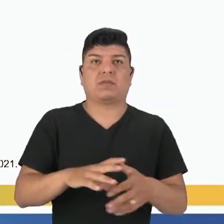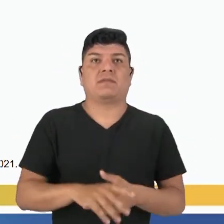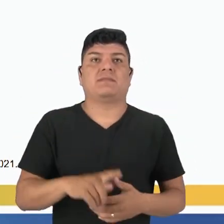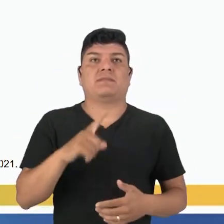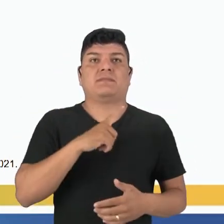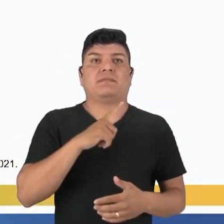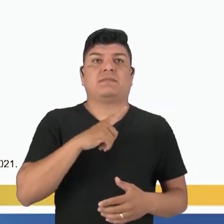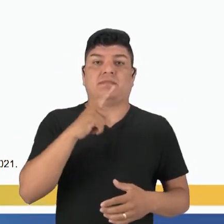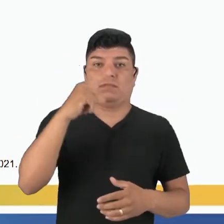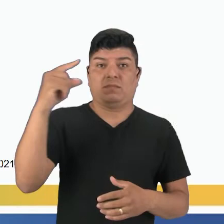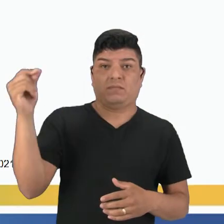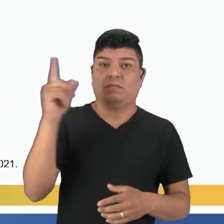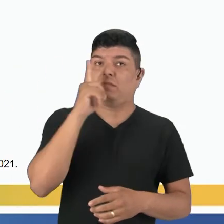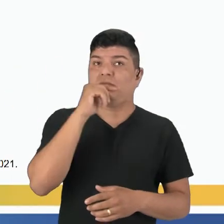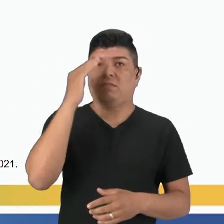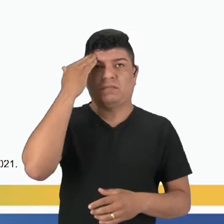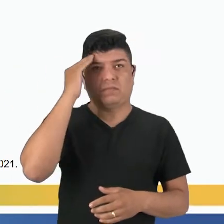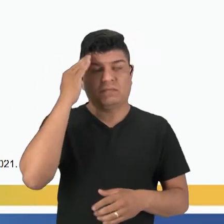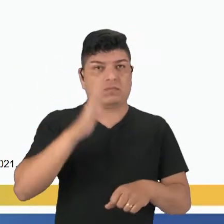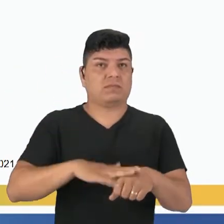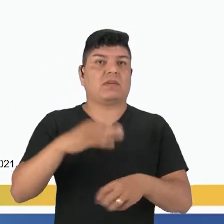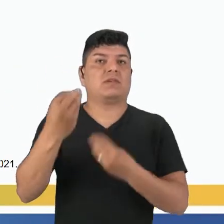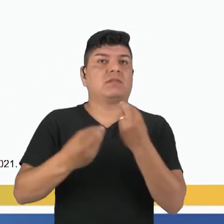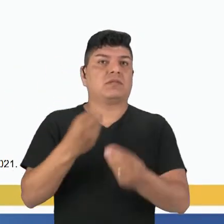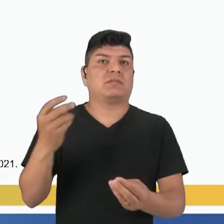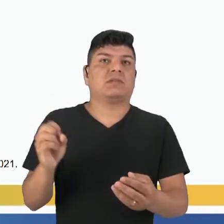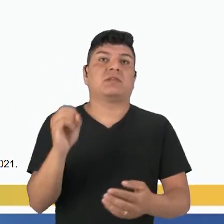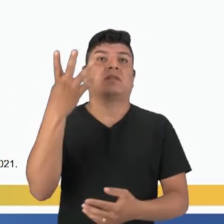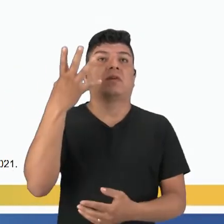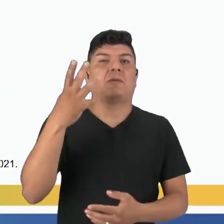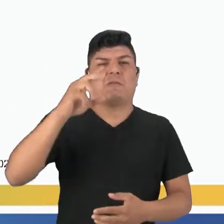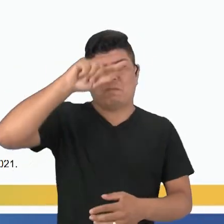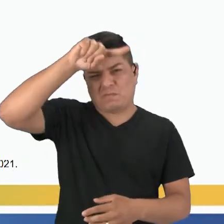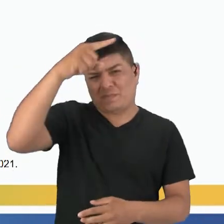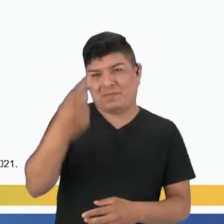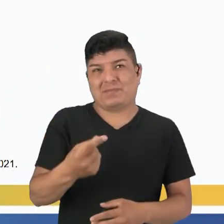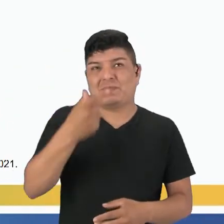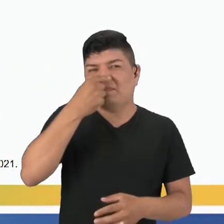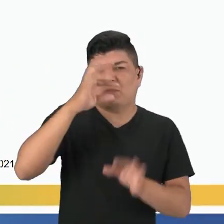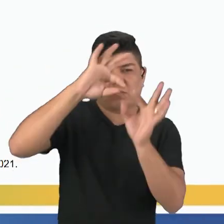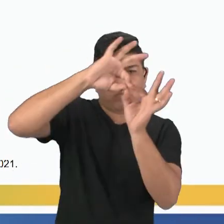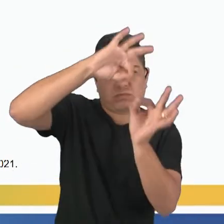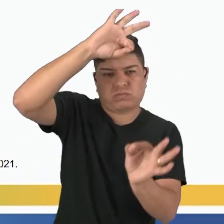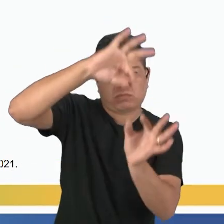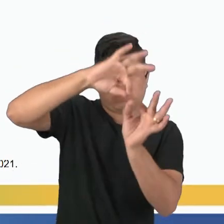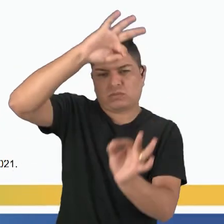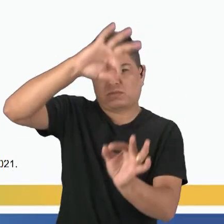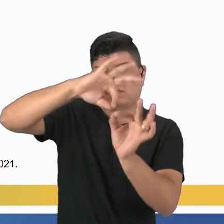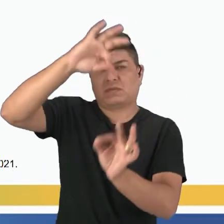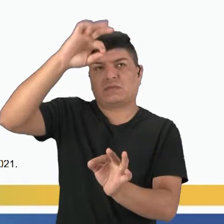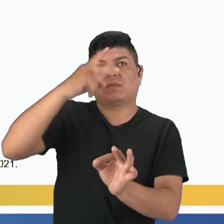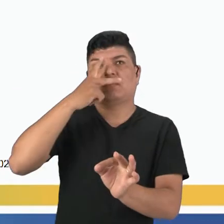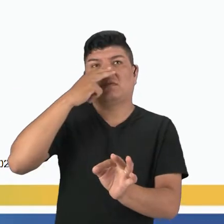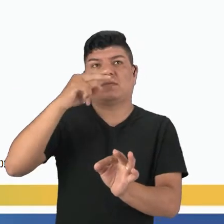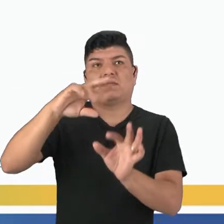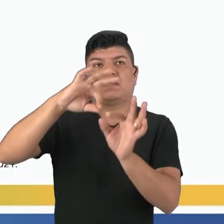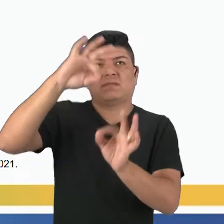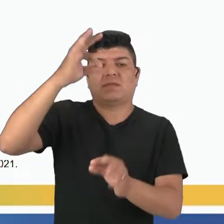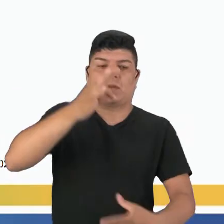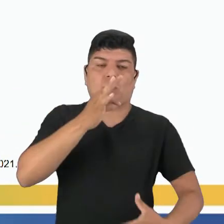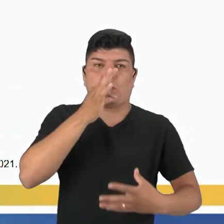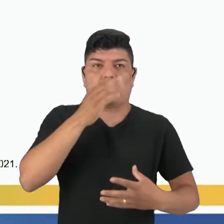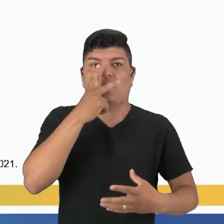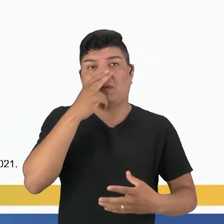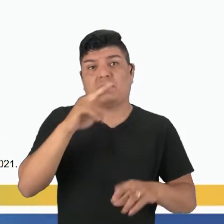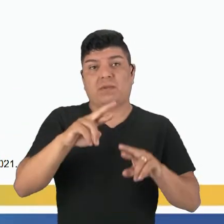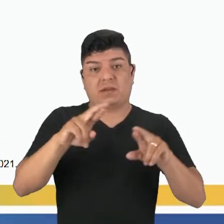membrana fora d'água, a gente consegue entender um pouquinho como ela funciona. São milhares de canudinhos bem pequenininhos, funciona como um canudinho de refrigerante,